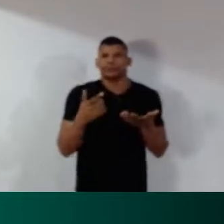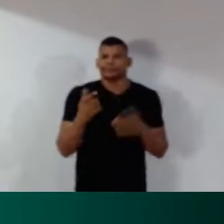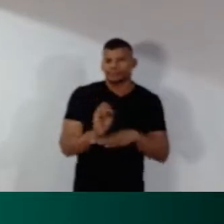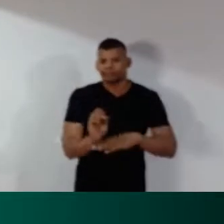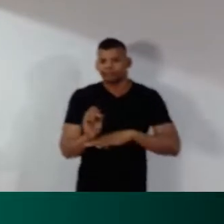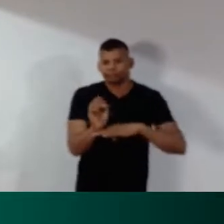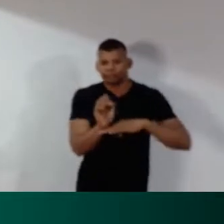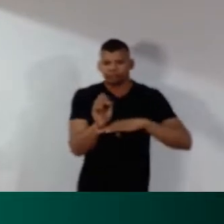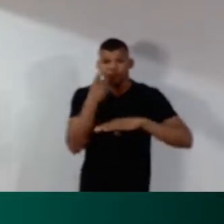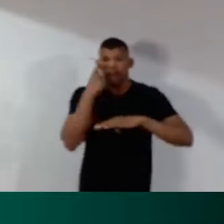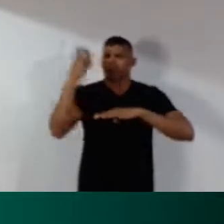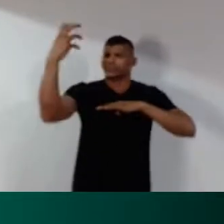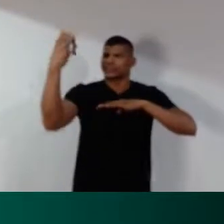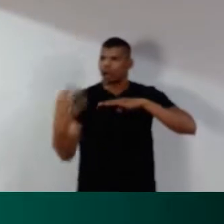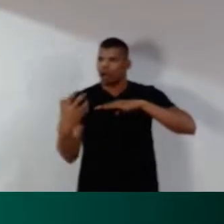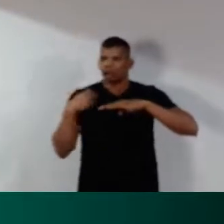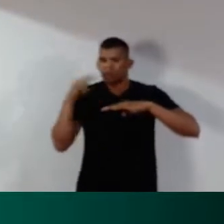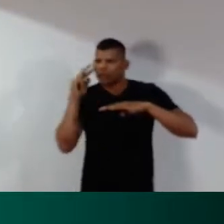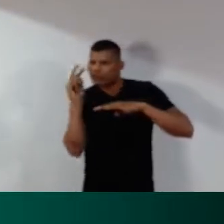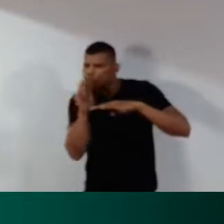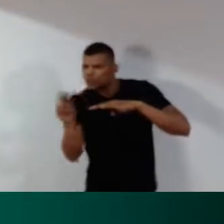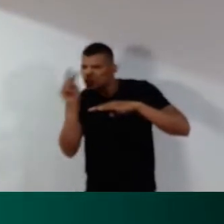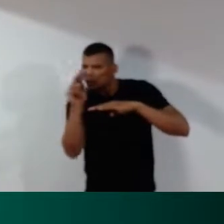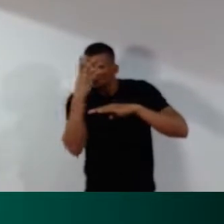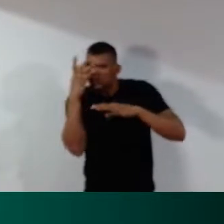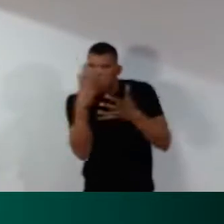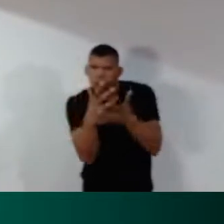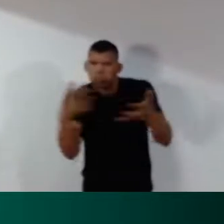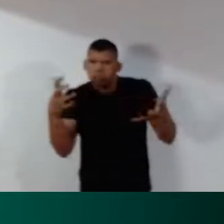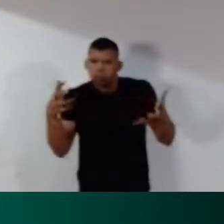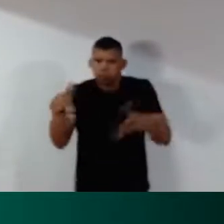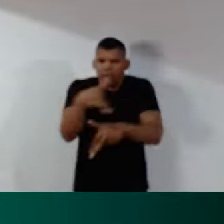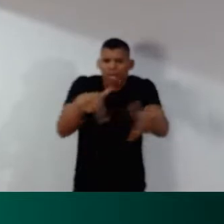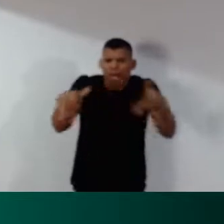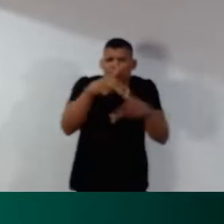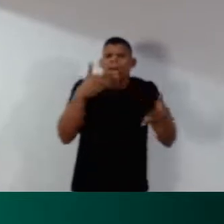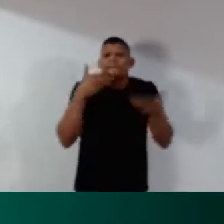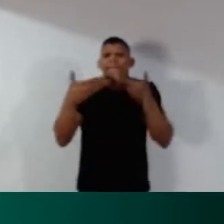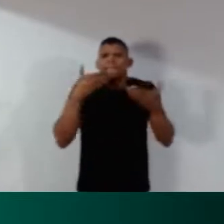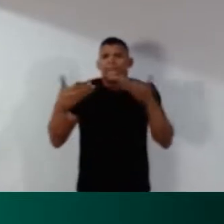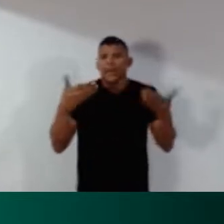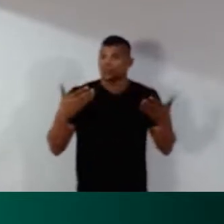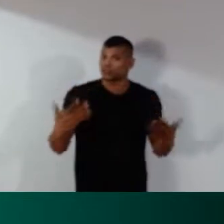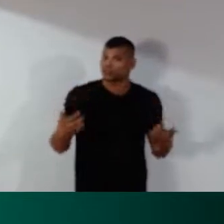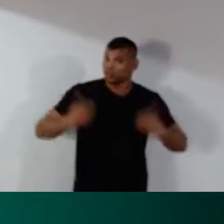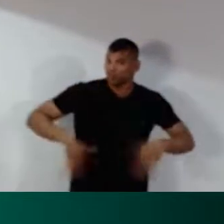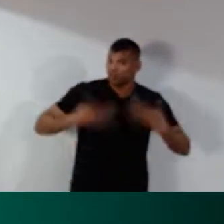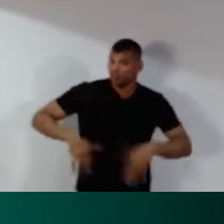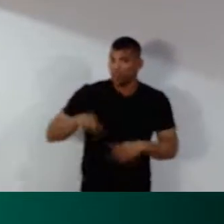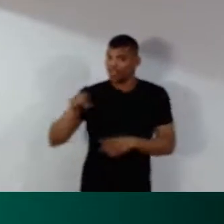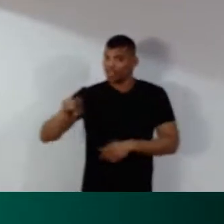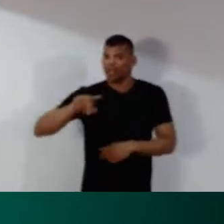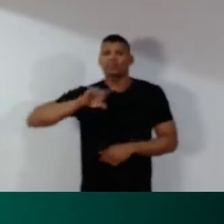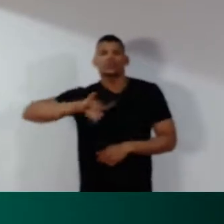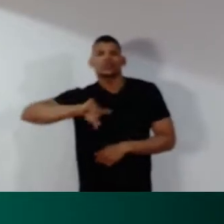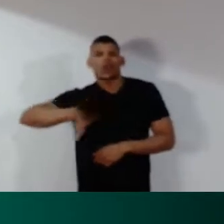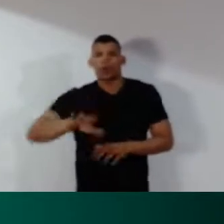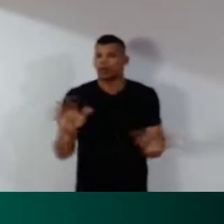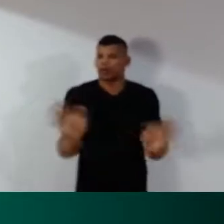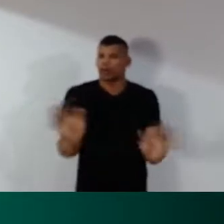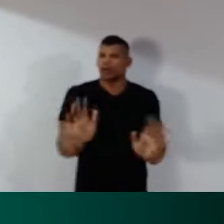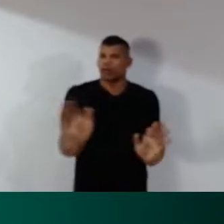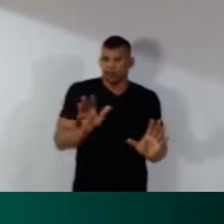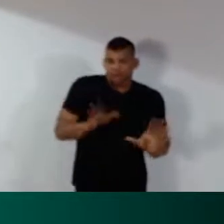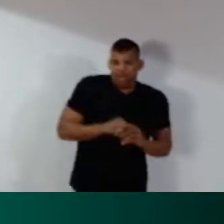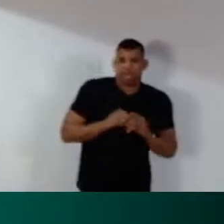vendo é que o incômodo às vezes é o sinal mas não é só no Ceará o sinal é só um resultado a gente